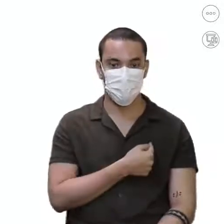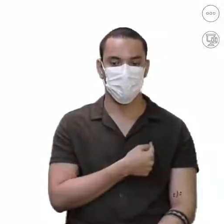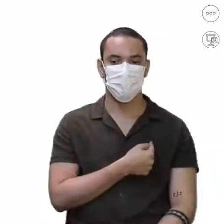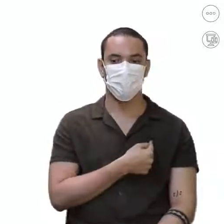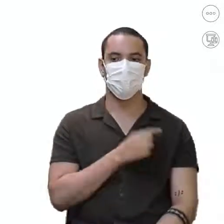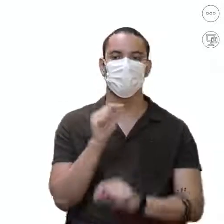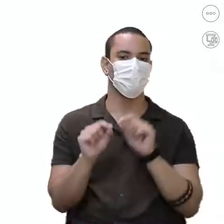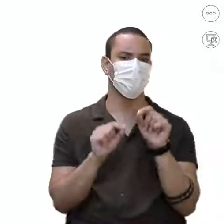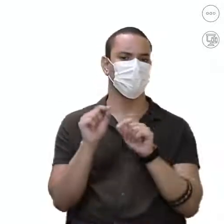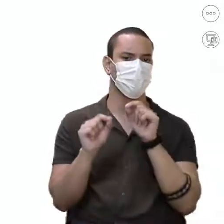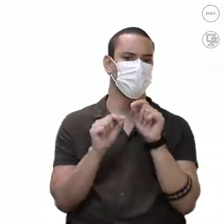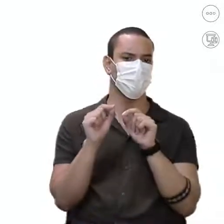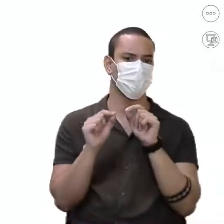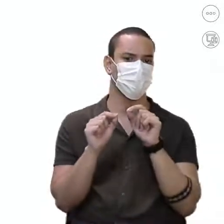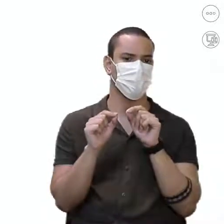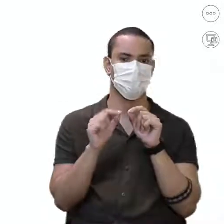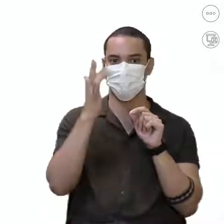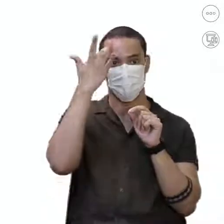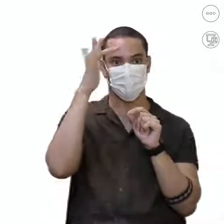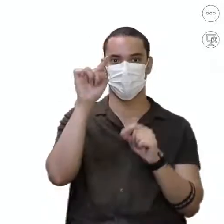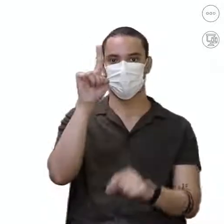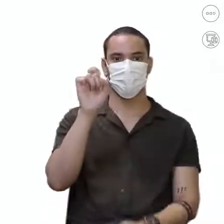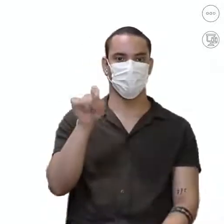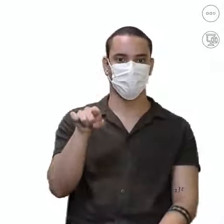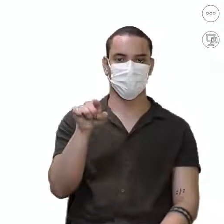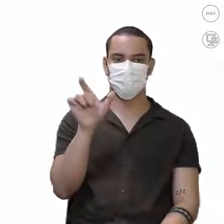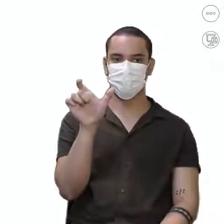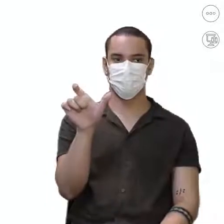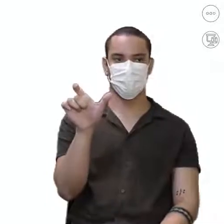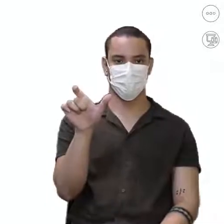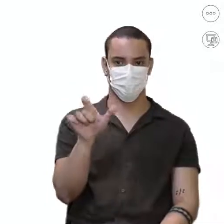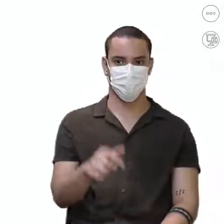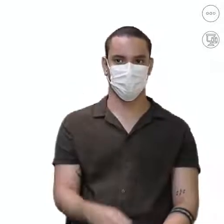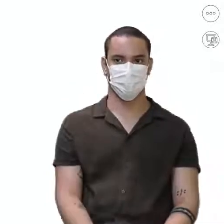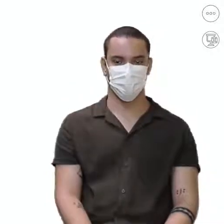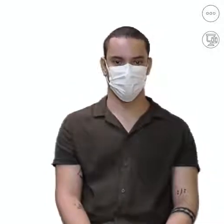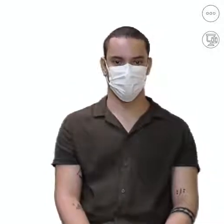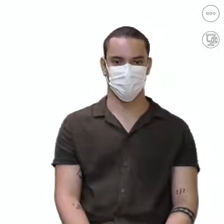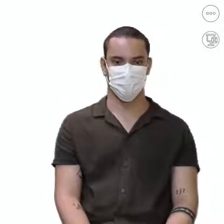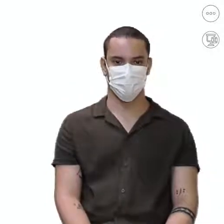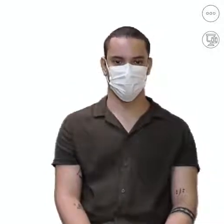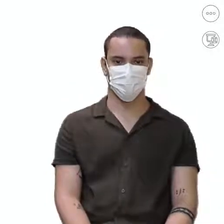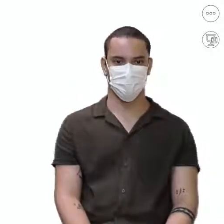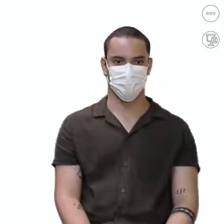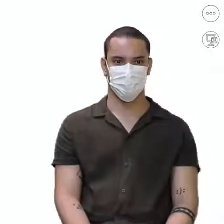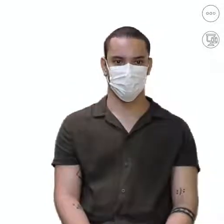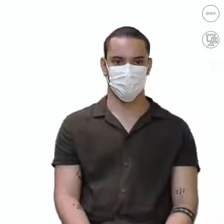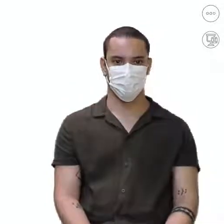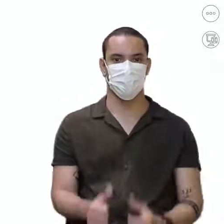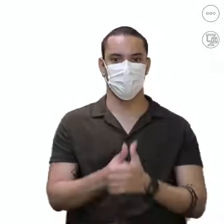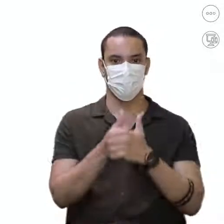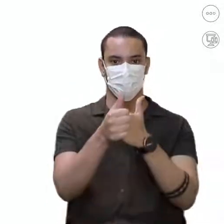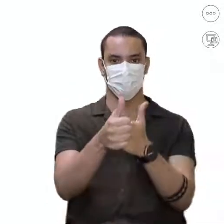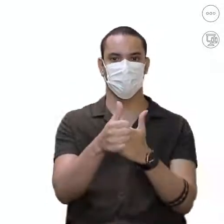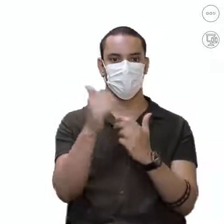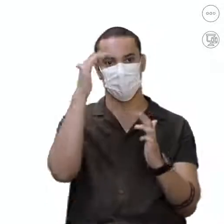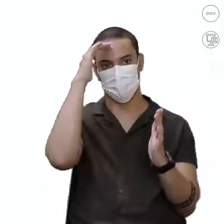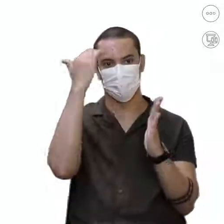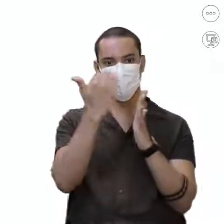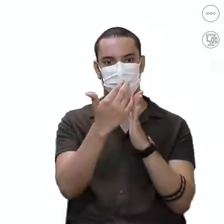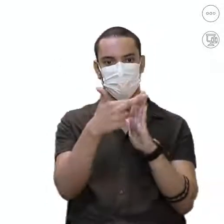quê? Iremos o quê? Porque eu ainda não sei qual é a palavra que eu vou colocar esse final de futuro. De acordo com o